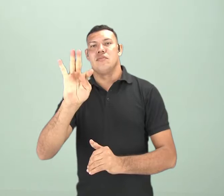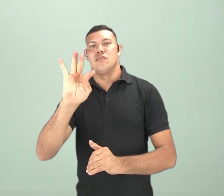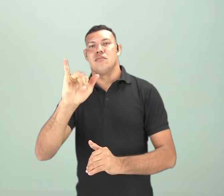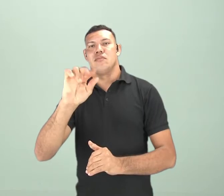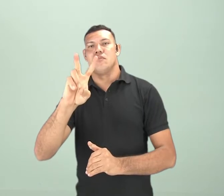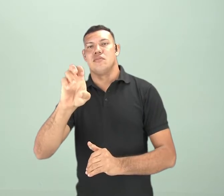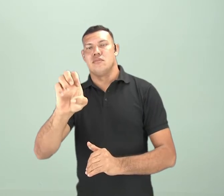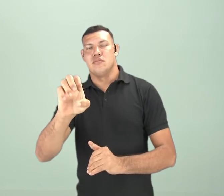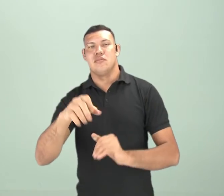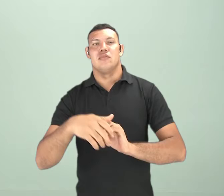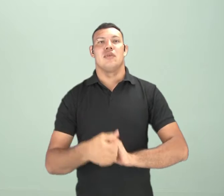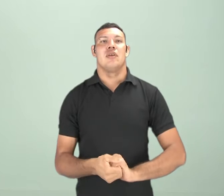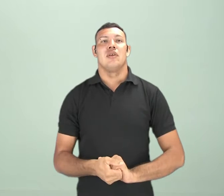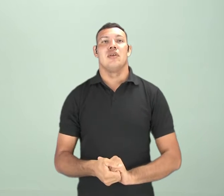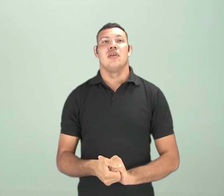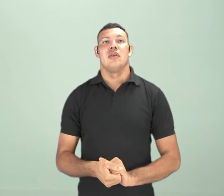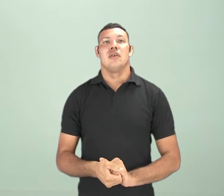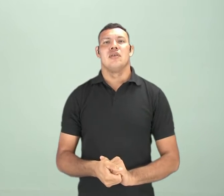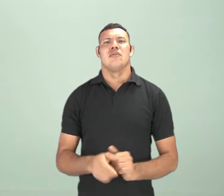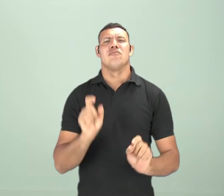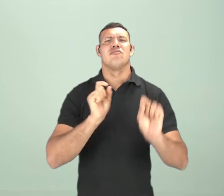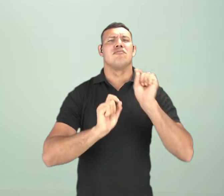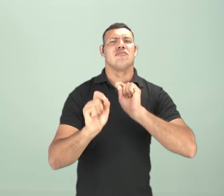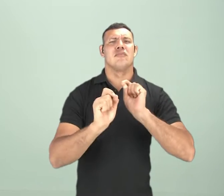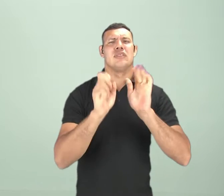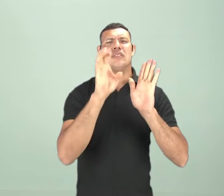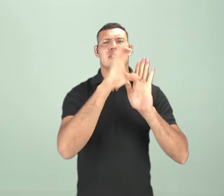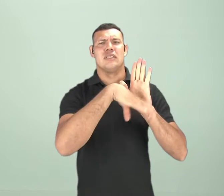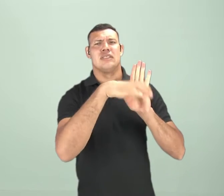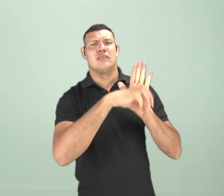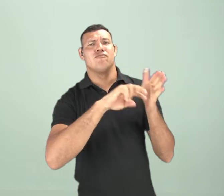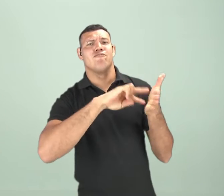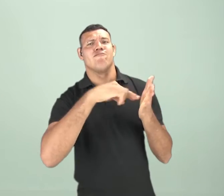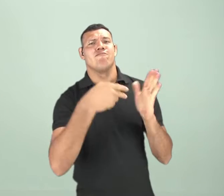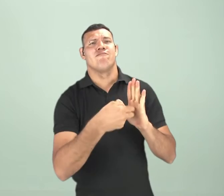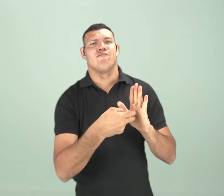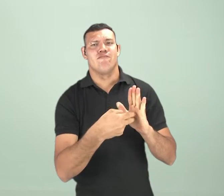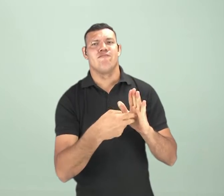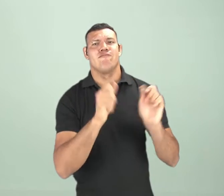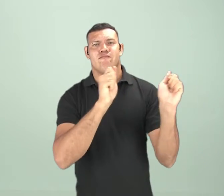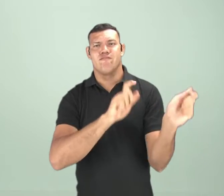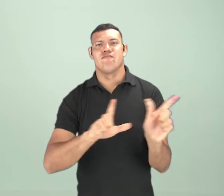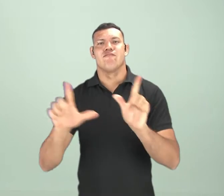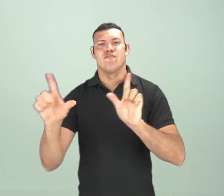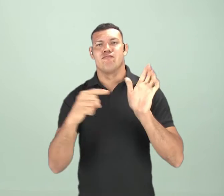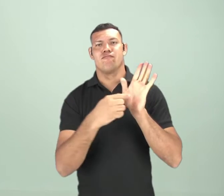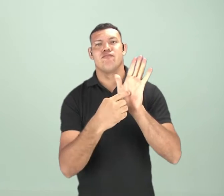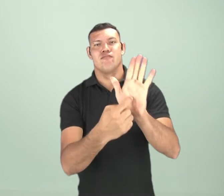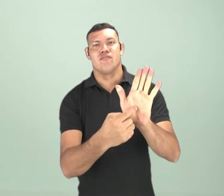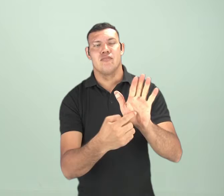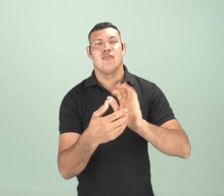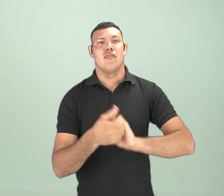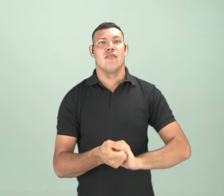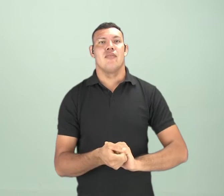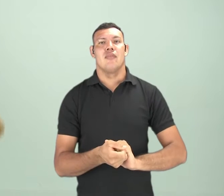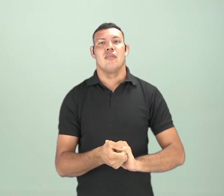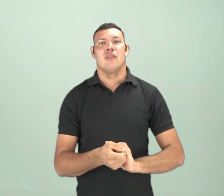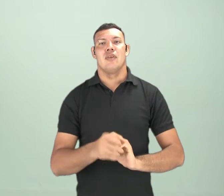So let's go. On the screen now we have the definition. Na tela nós temos a definição do que